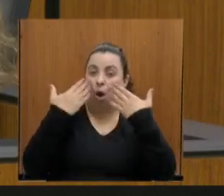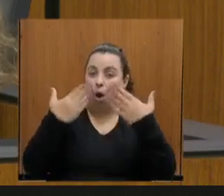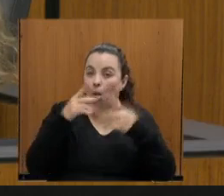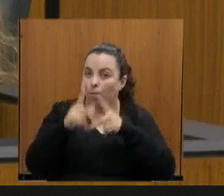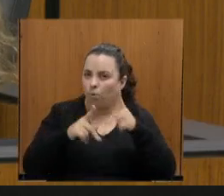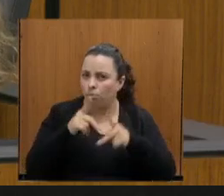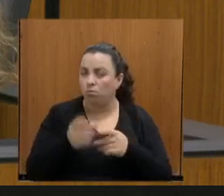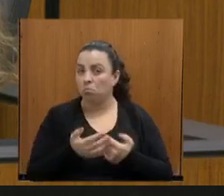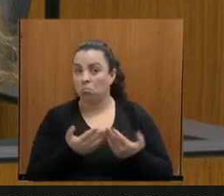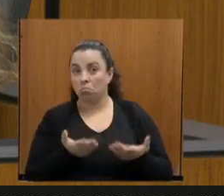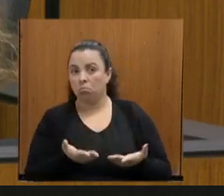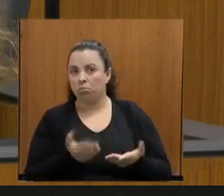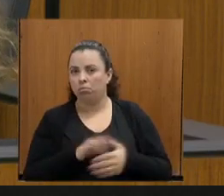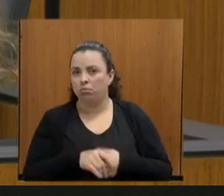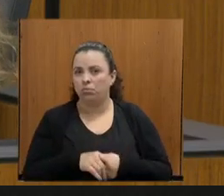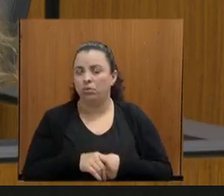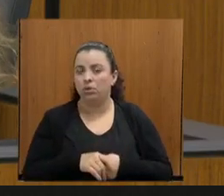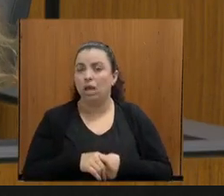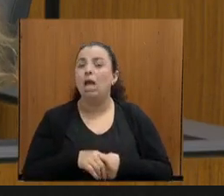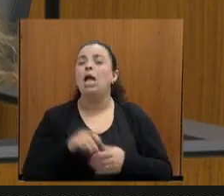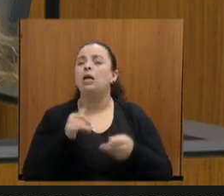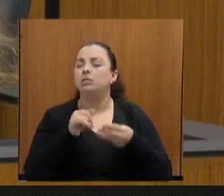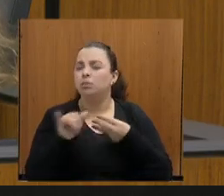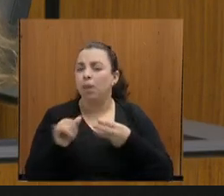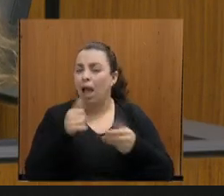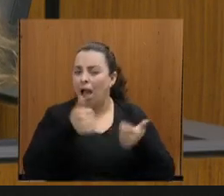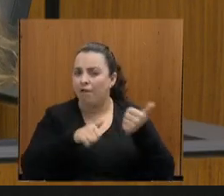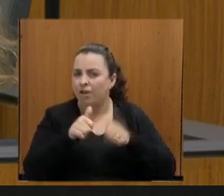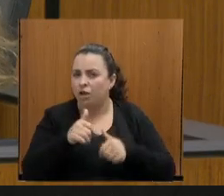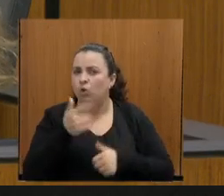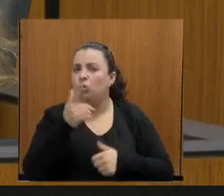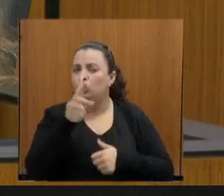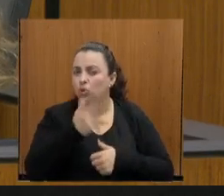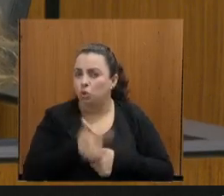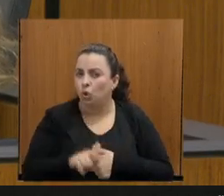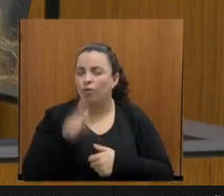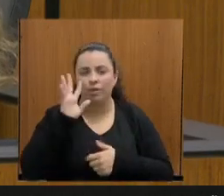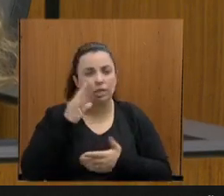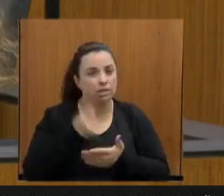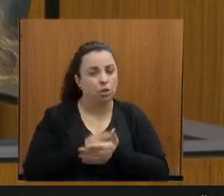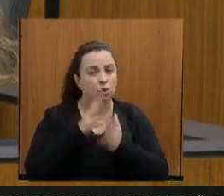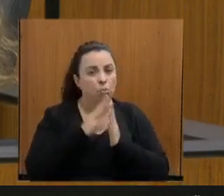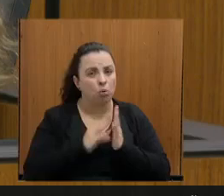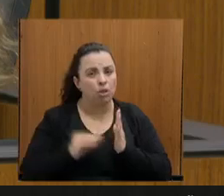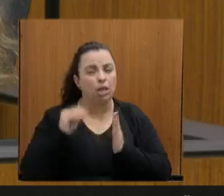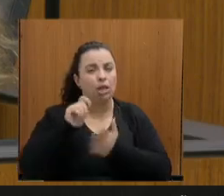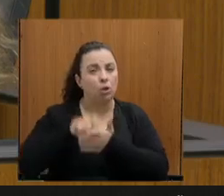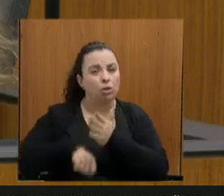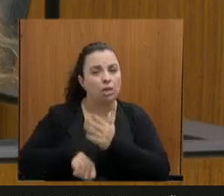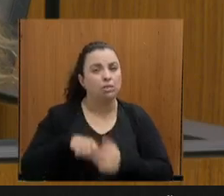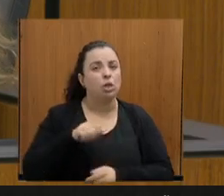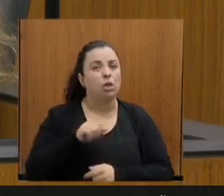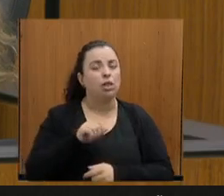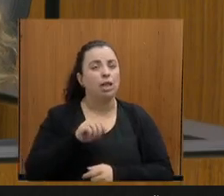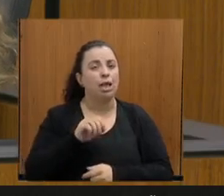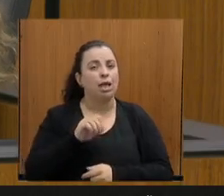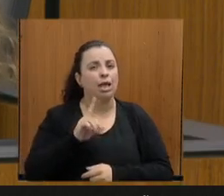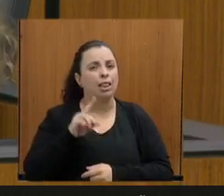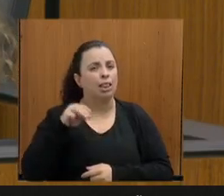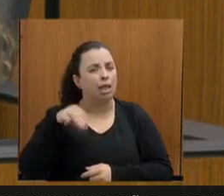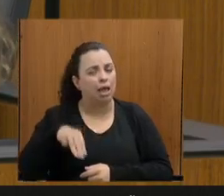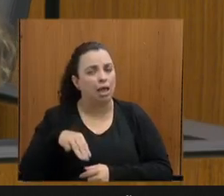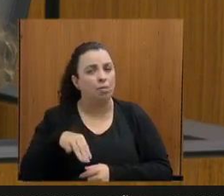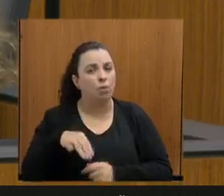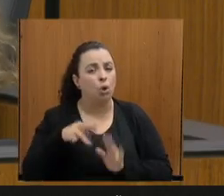a Cemig reavaliou a decisão acerca do modelo da contratação da IBM e os há duas